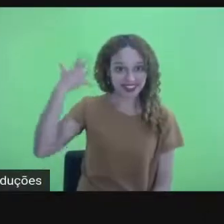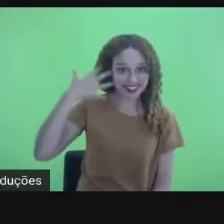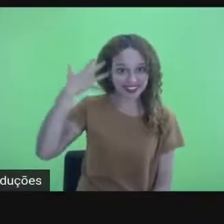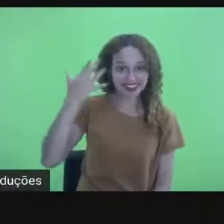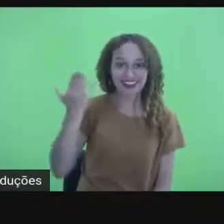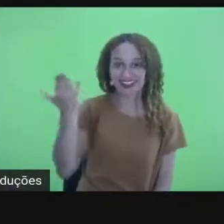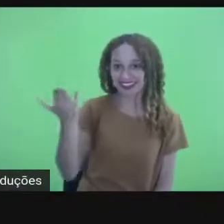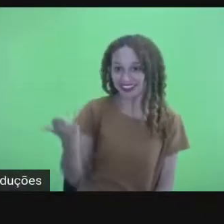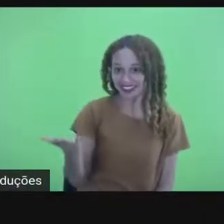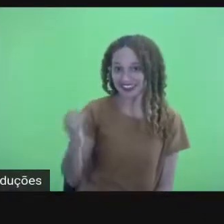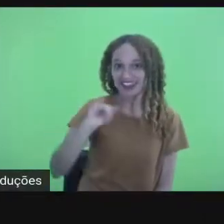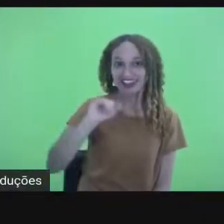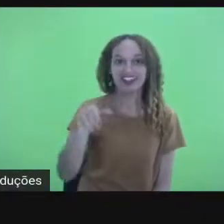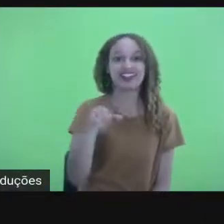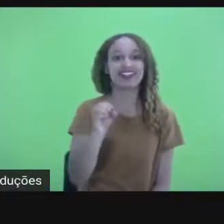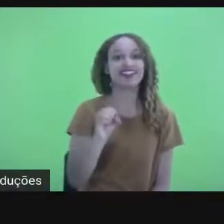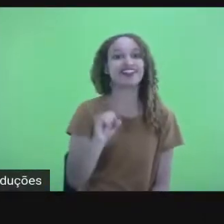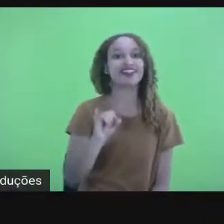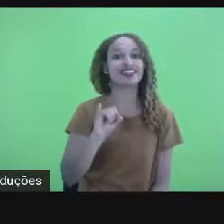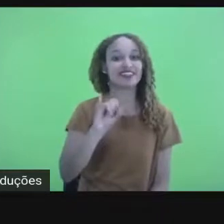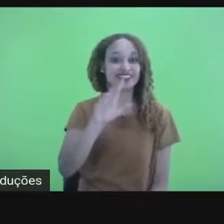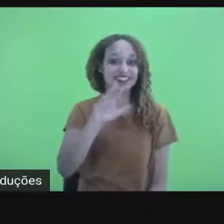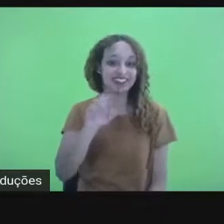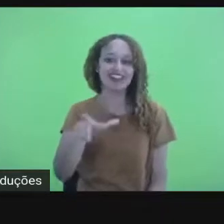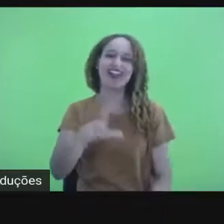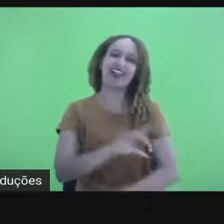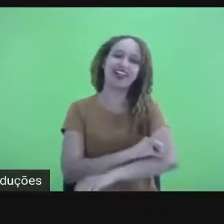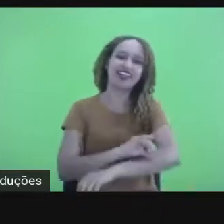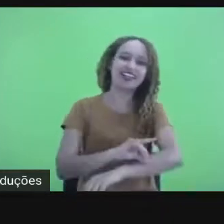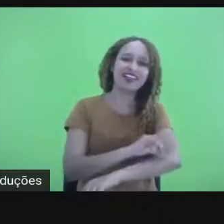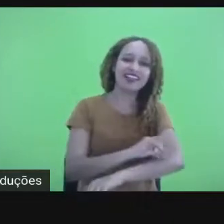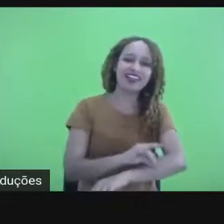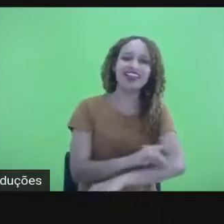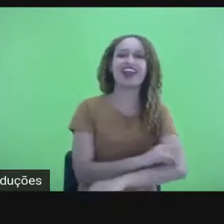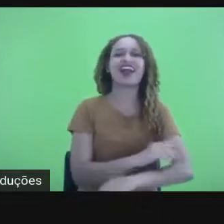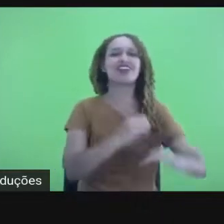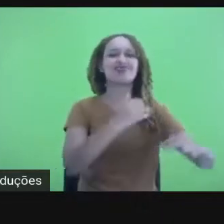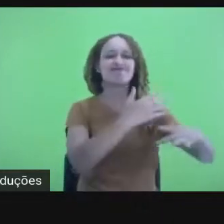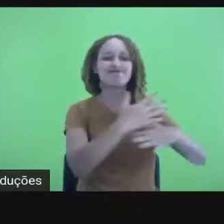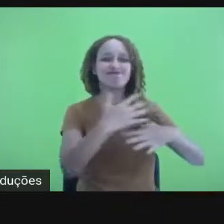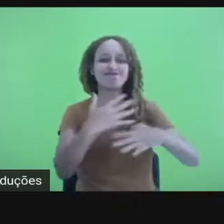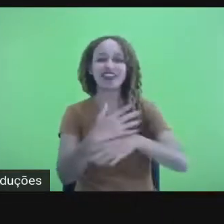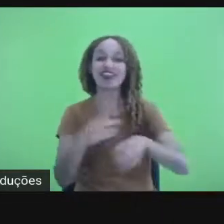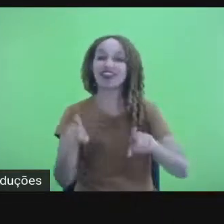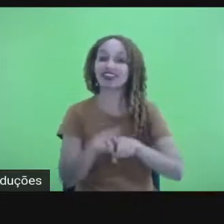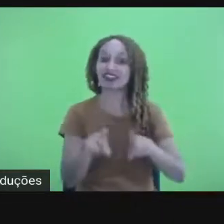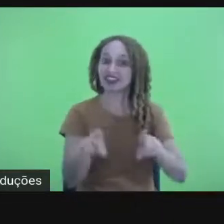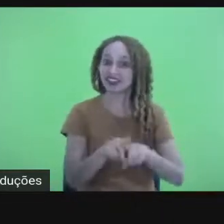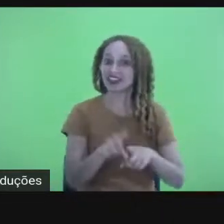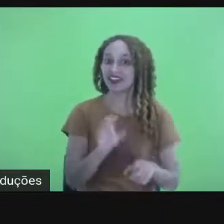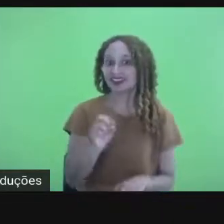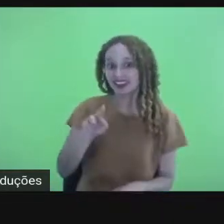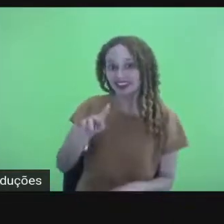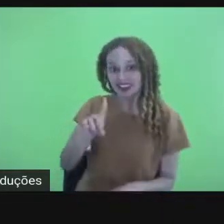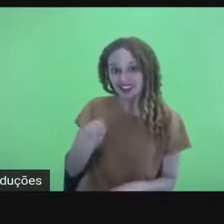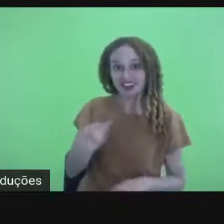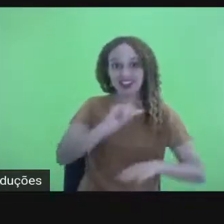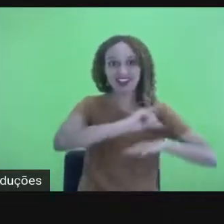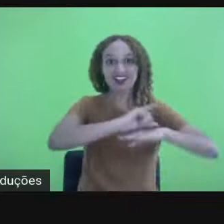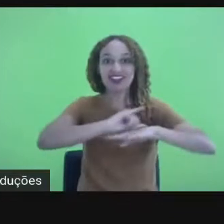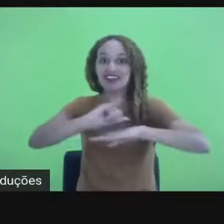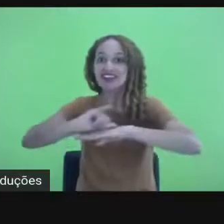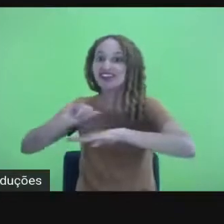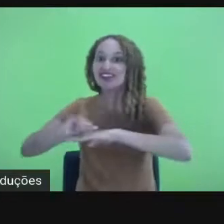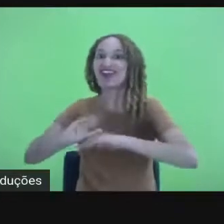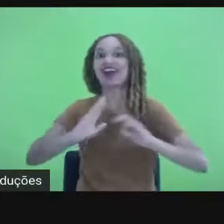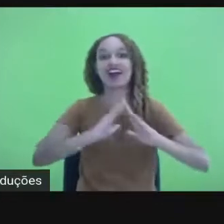paulistana Joyce Bert. Ela é arquiteta, ela é urbanista e também curadora da exposição Casa Carioca,